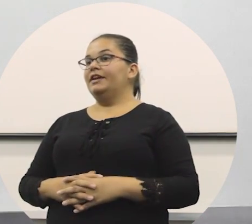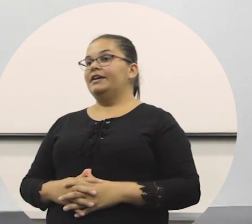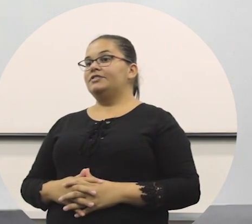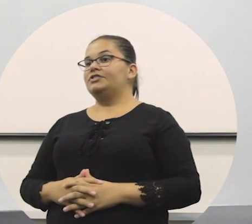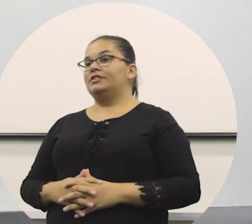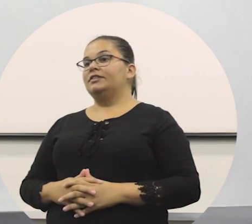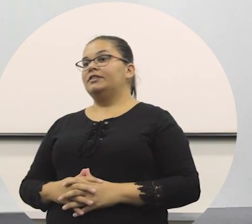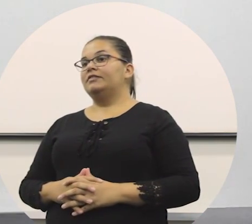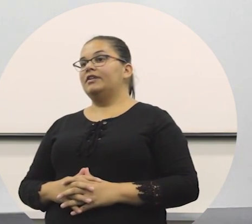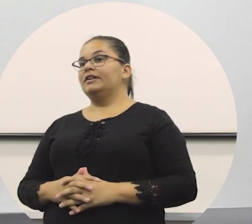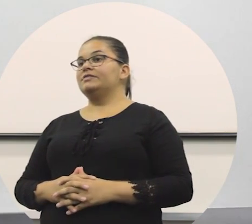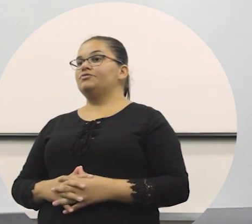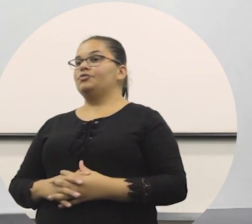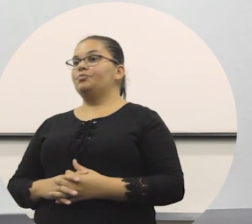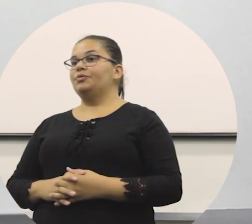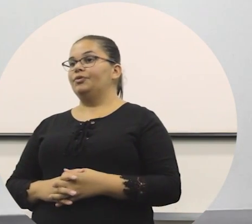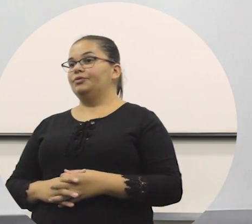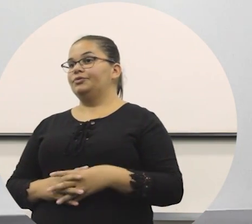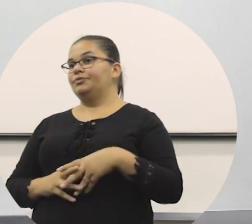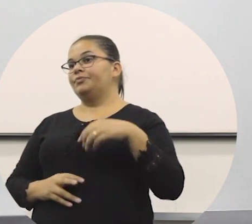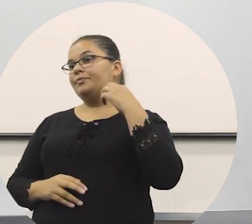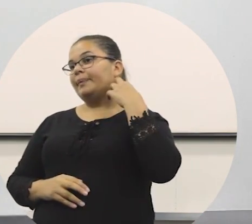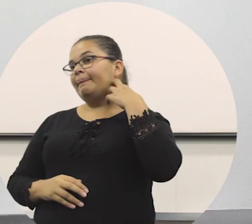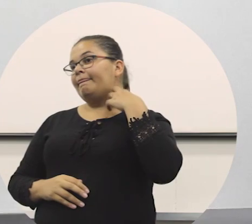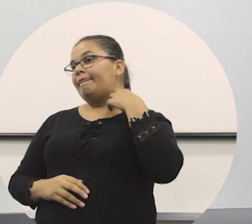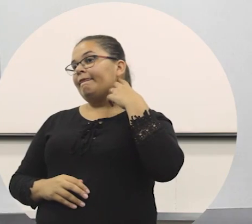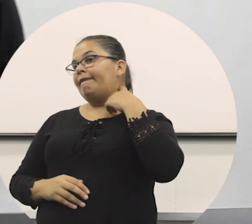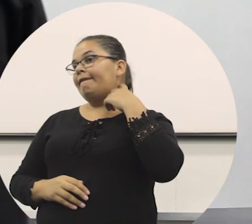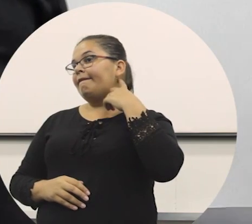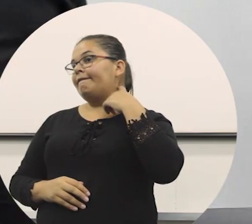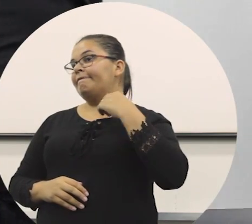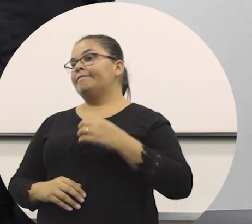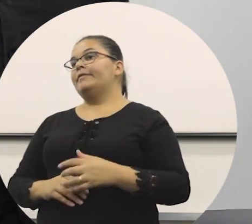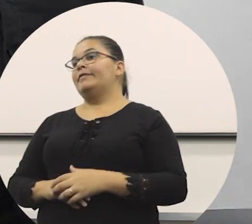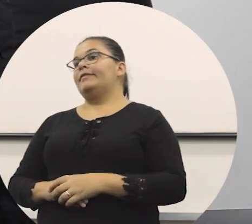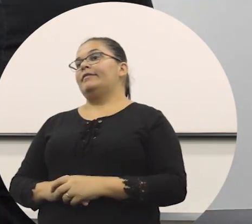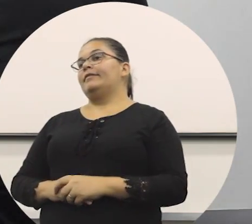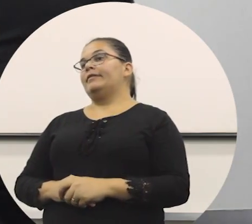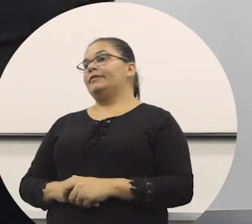é diferente na relação de um para o outro.